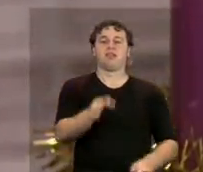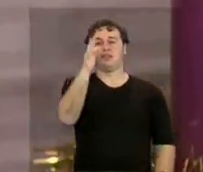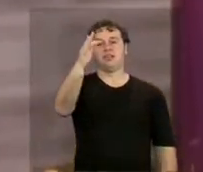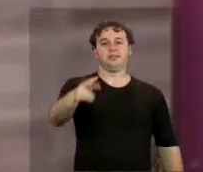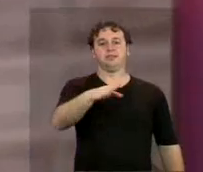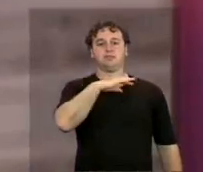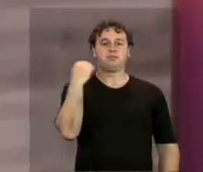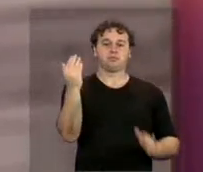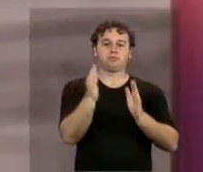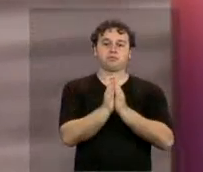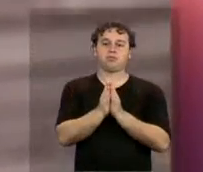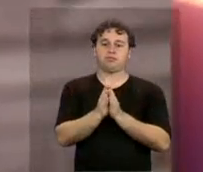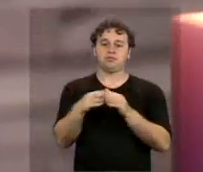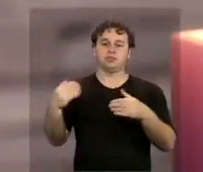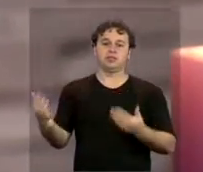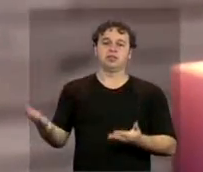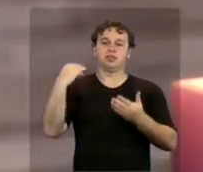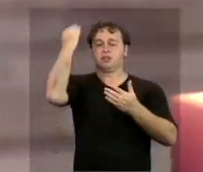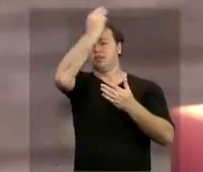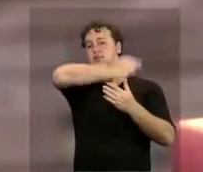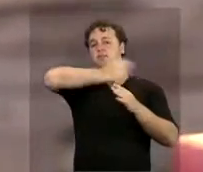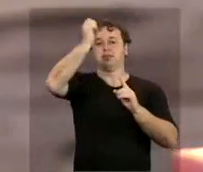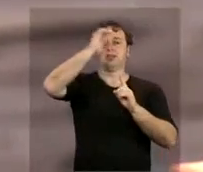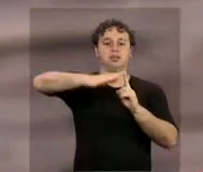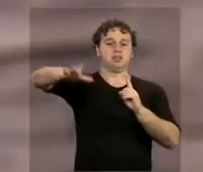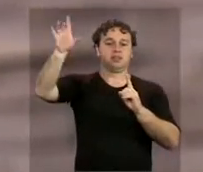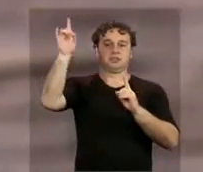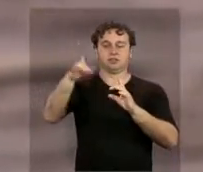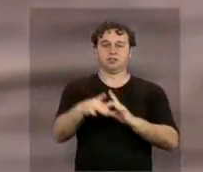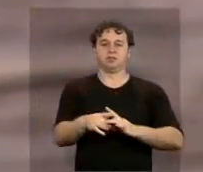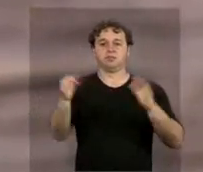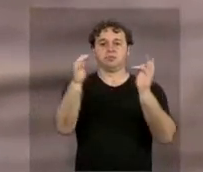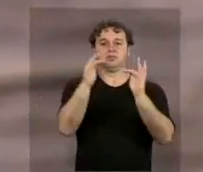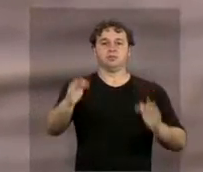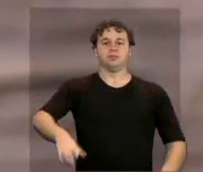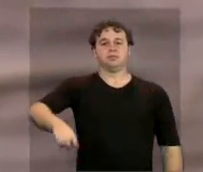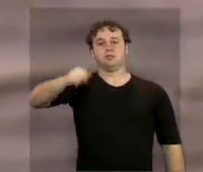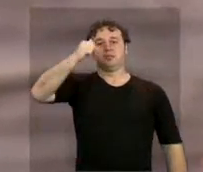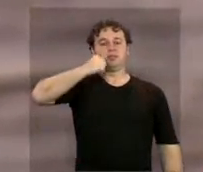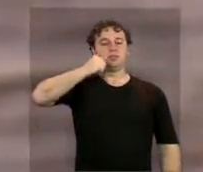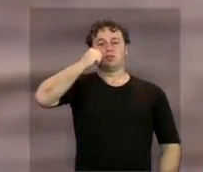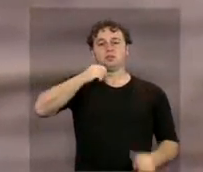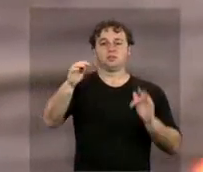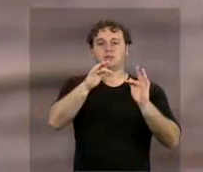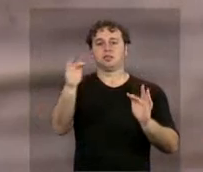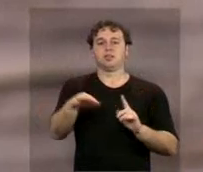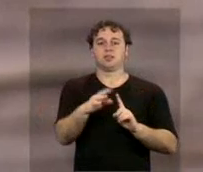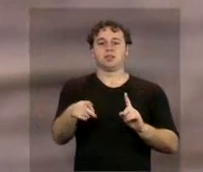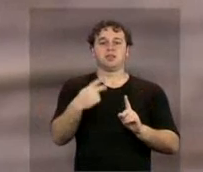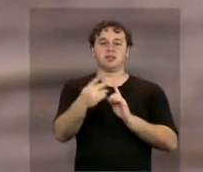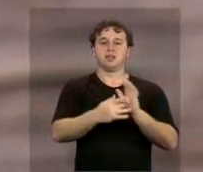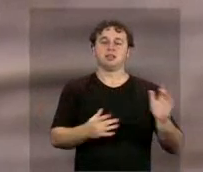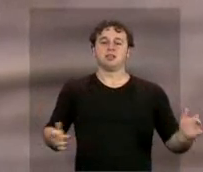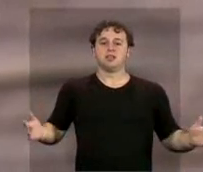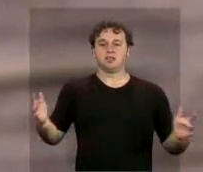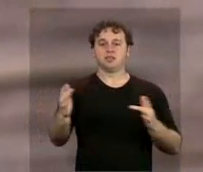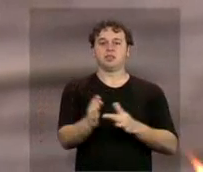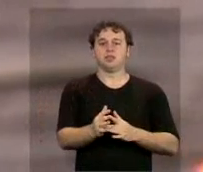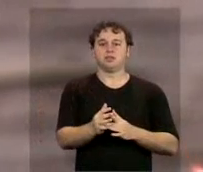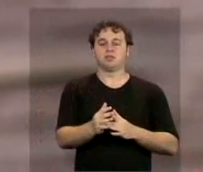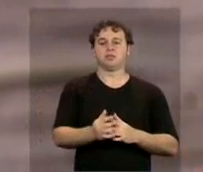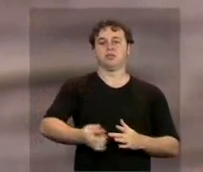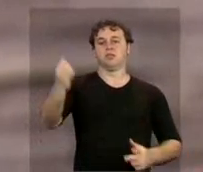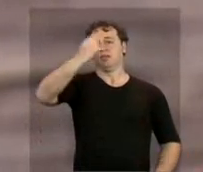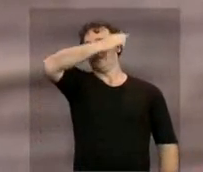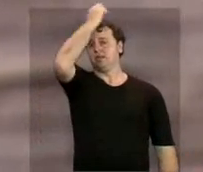e na hora de nossa morte. Amém. Ave Maria, cheia de graça, o Senhor é convosco. Bendita sois vós entre as mulheres e